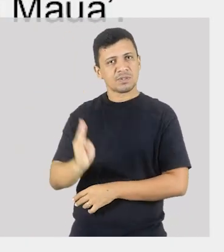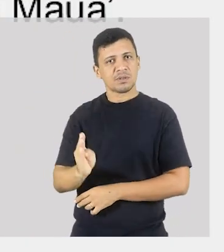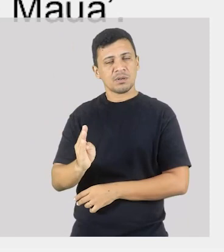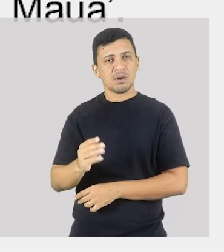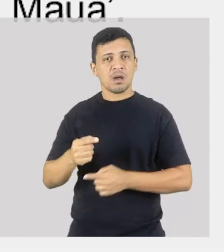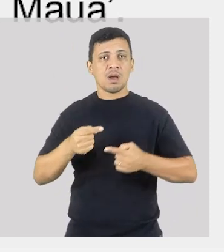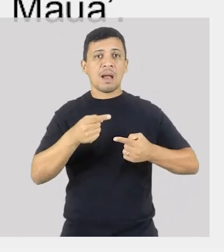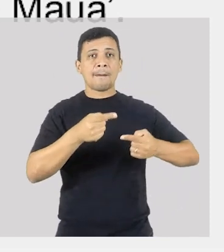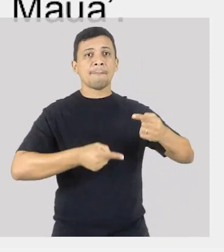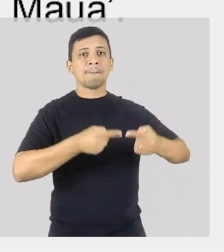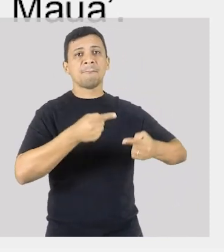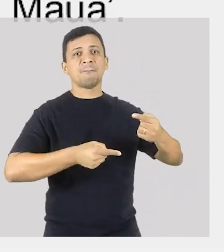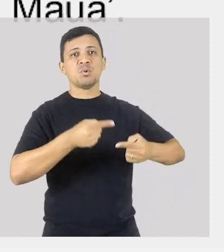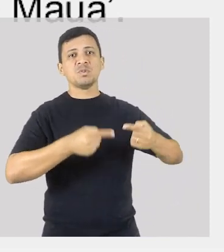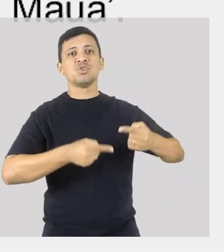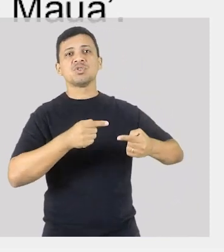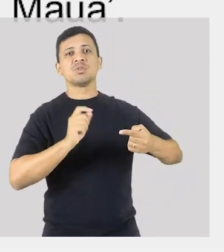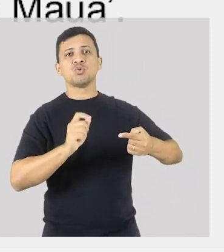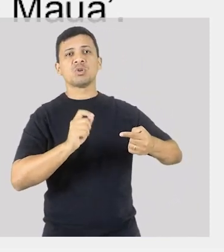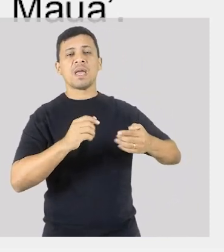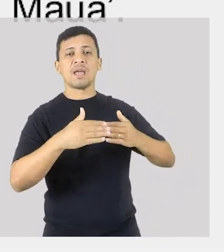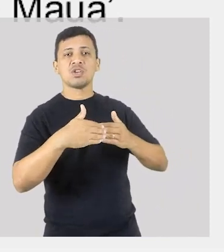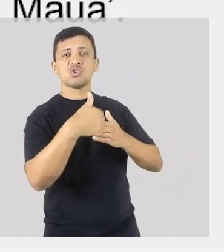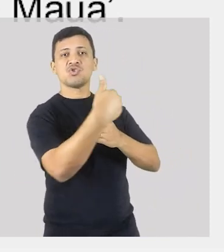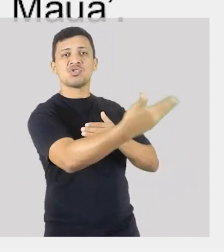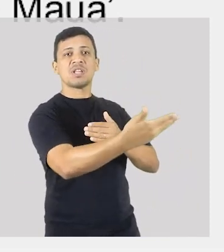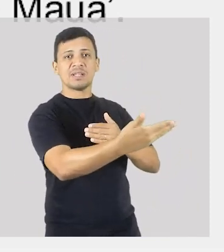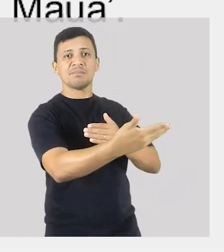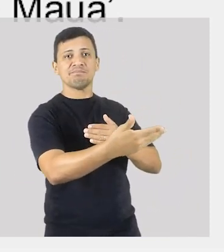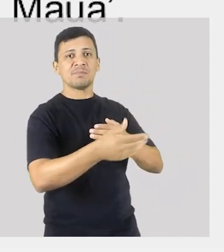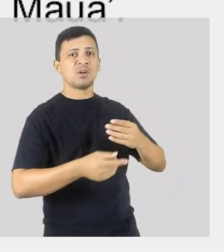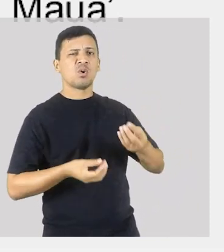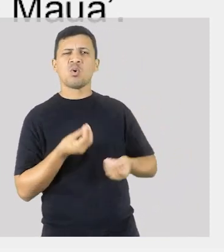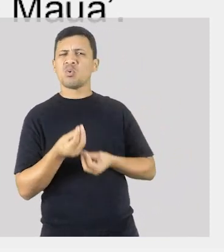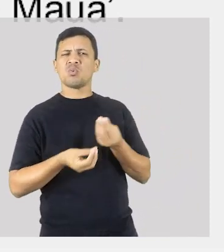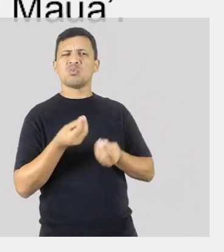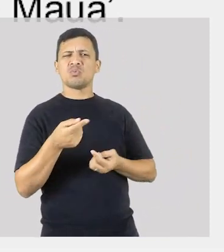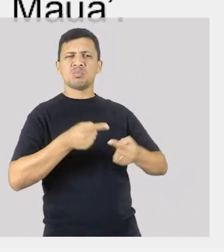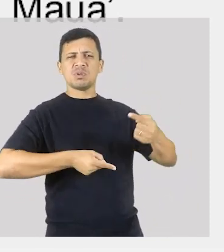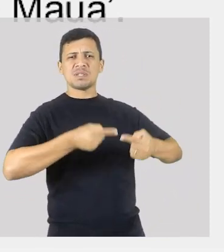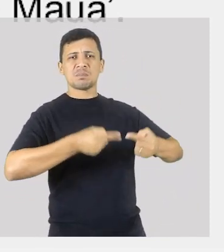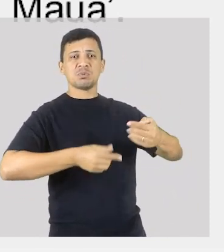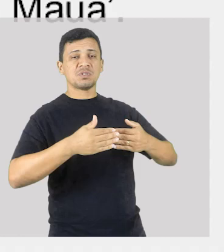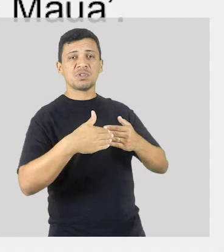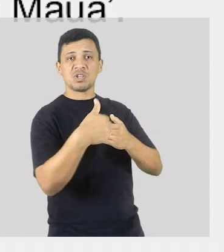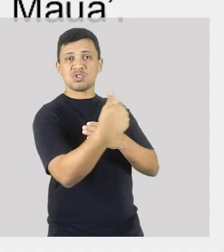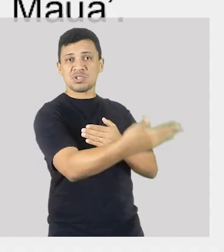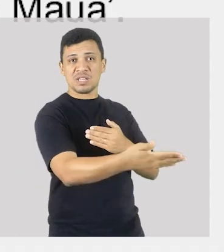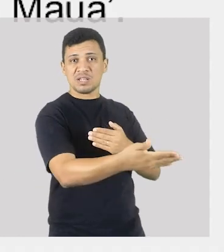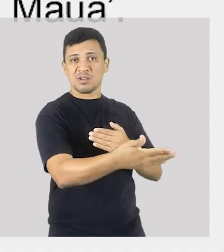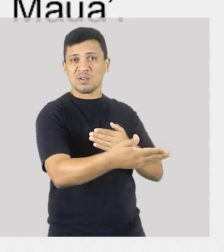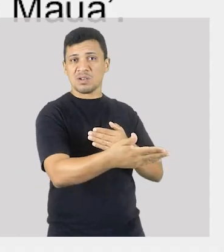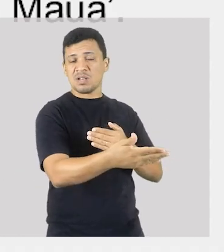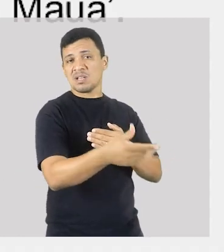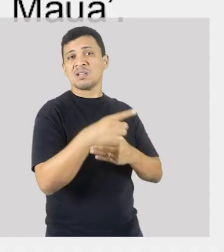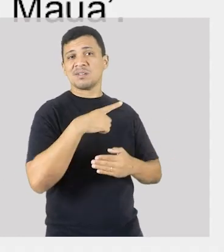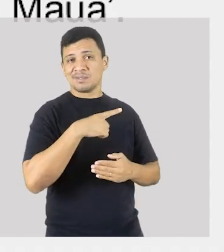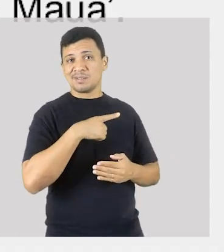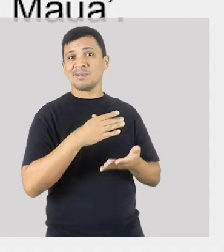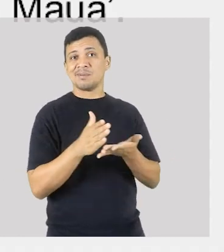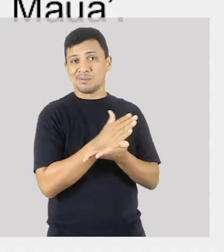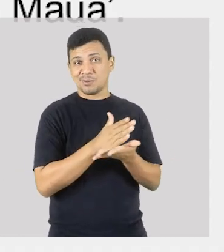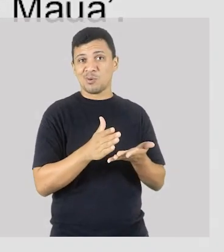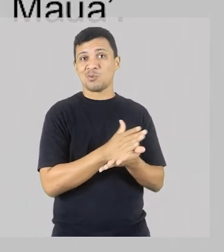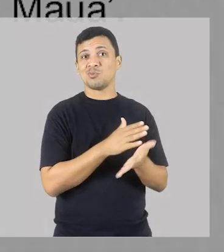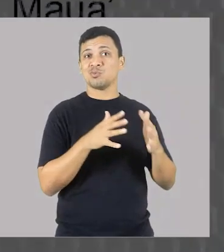política externa brasileira, que foi uma política externa não tão tranquila. Observe que